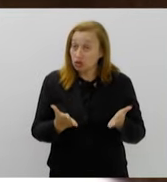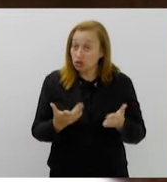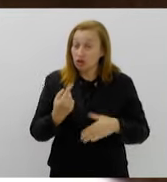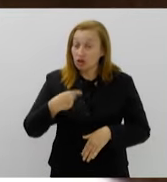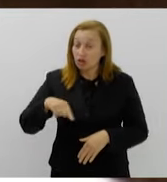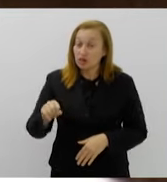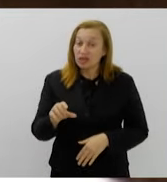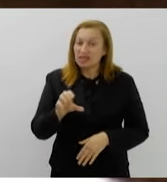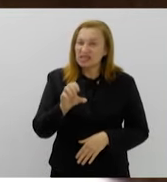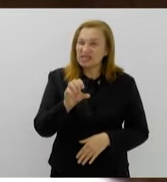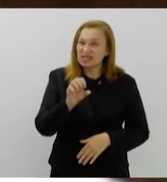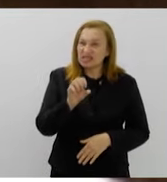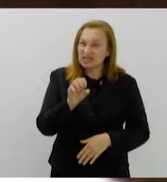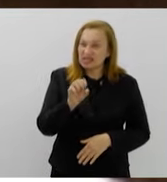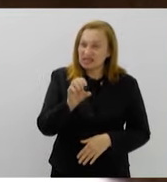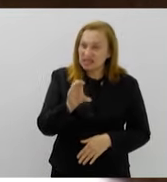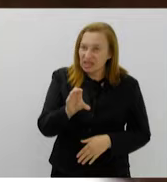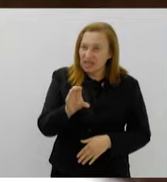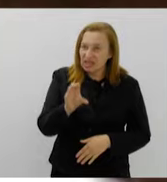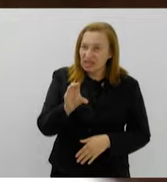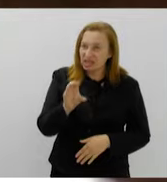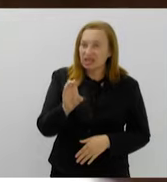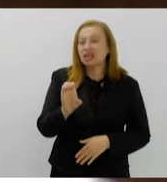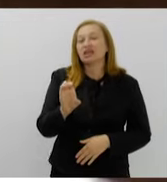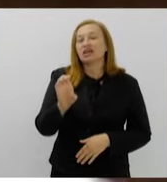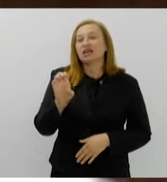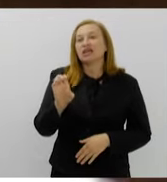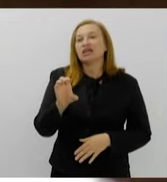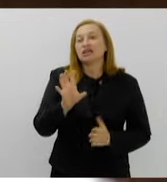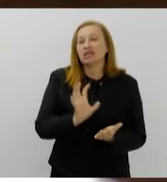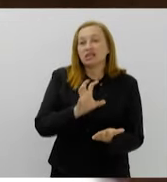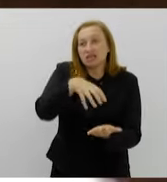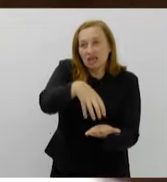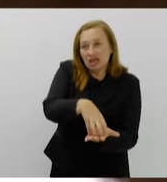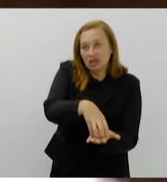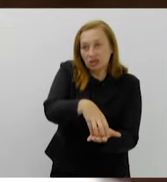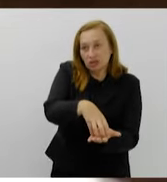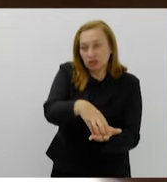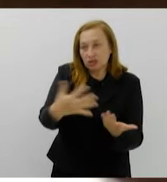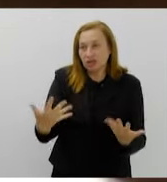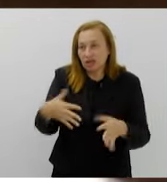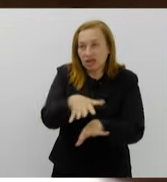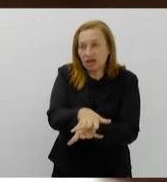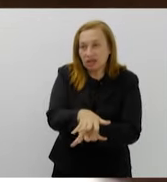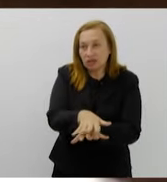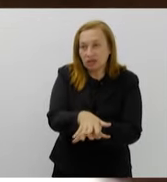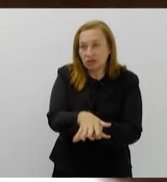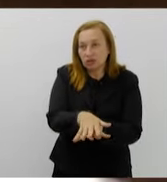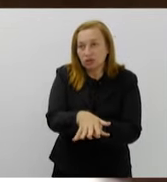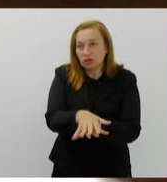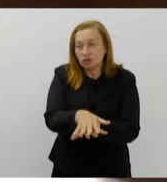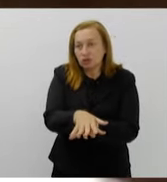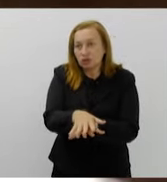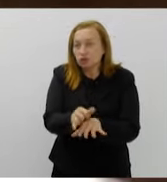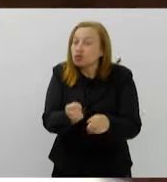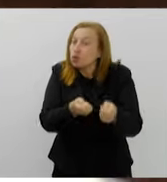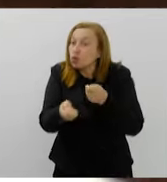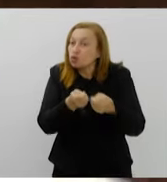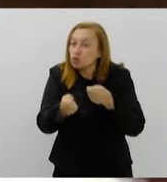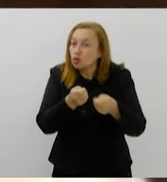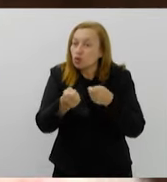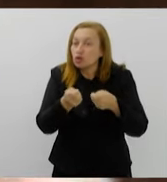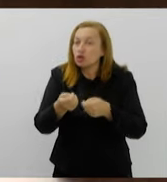cicc que é o Centro Integrado de comandos e controles que o governo do estado gastou uma fortuna e hoje eu fui